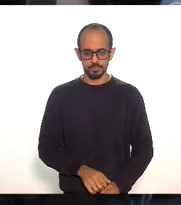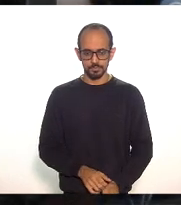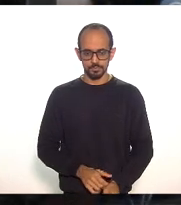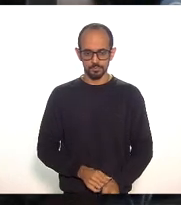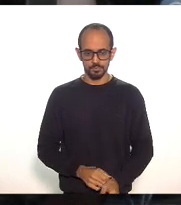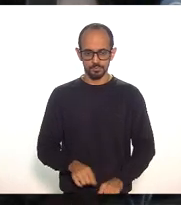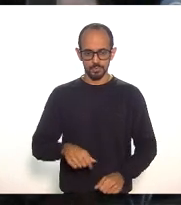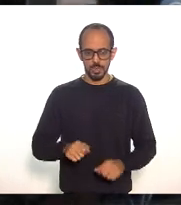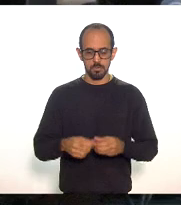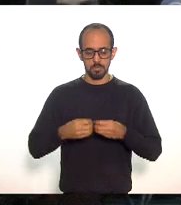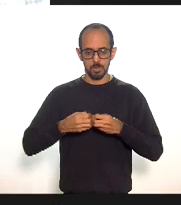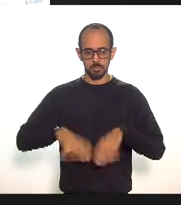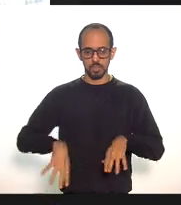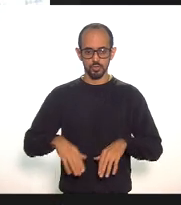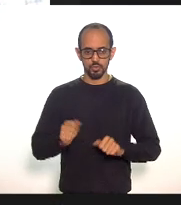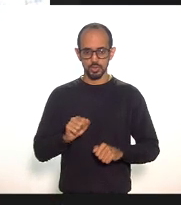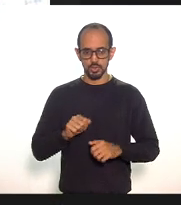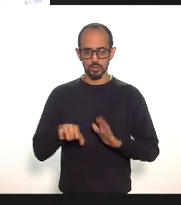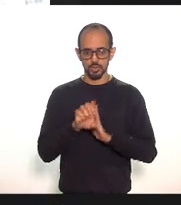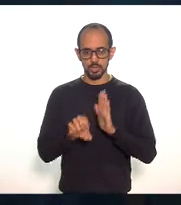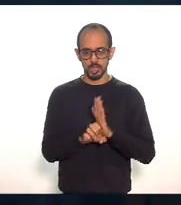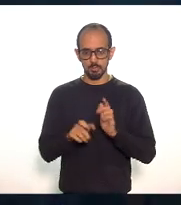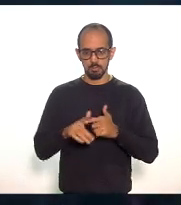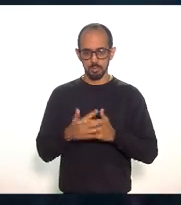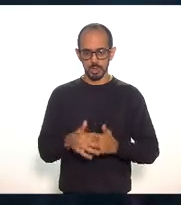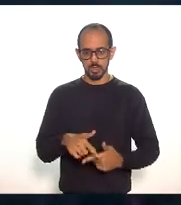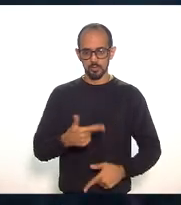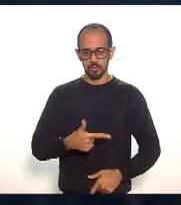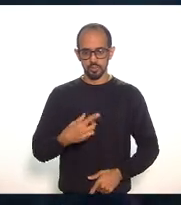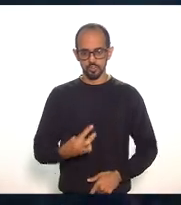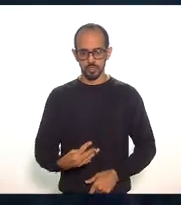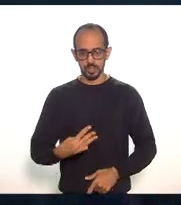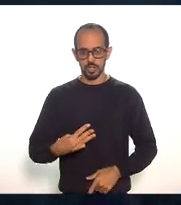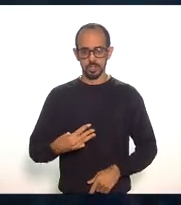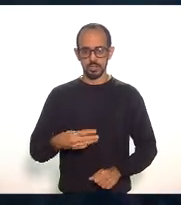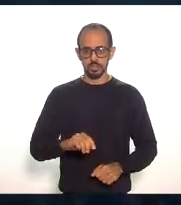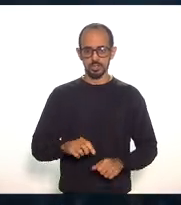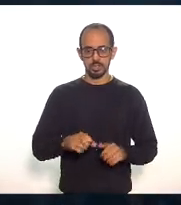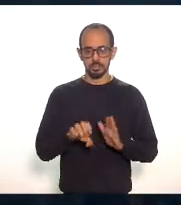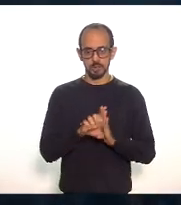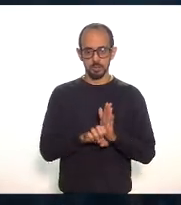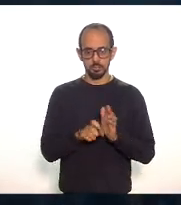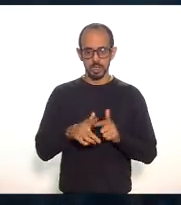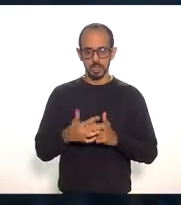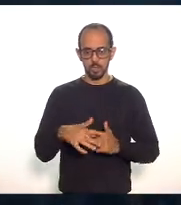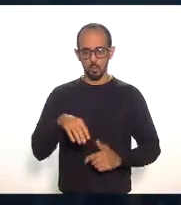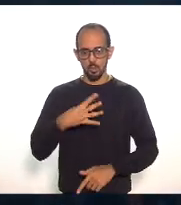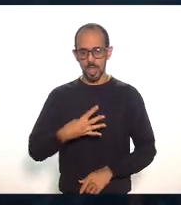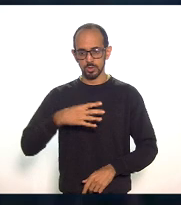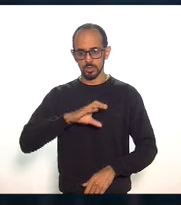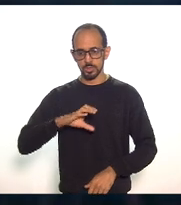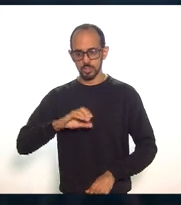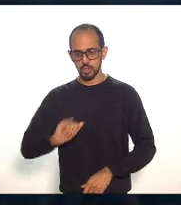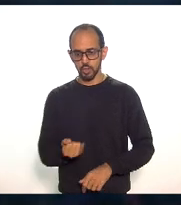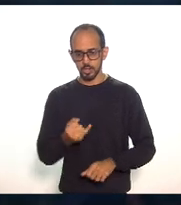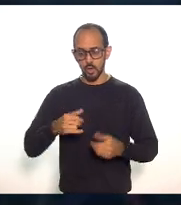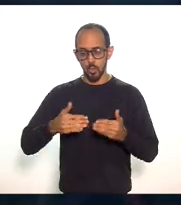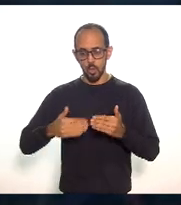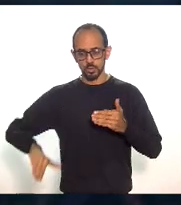Pela prejudicabilidade da emenda 23, pela emenda 4 da CCJ. Contrário às demais